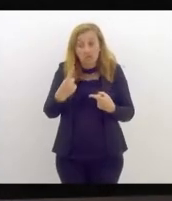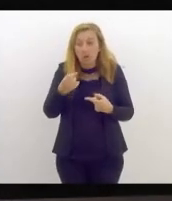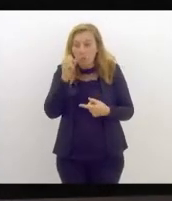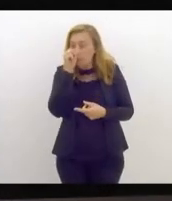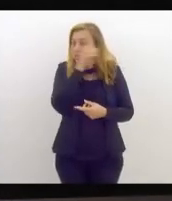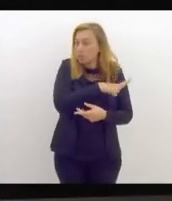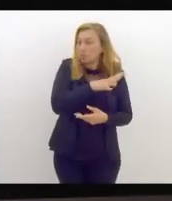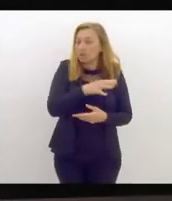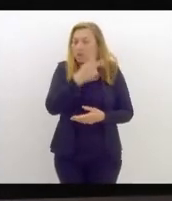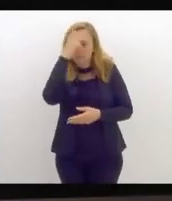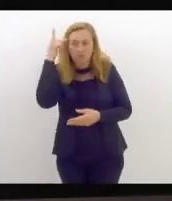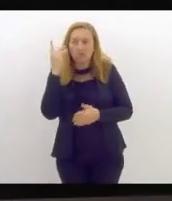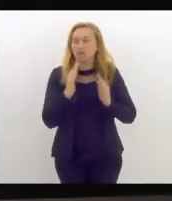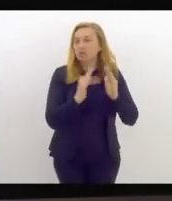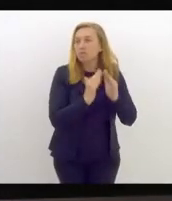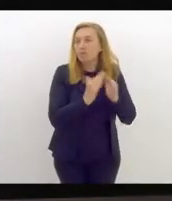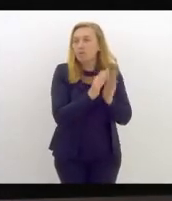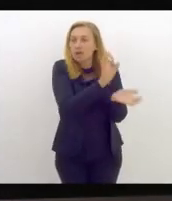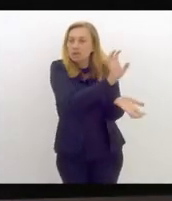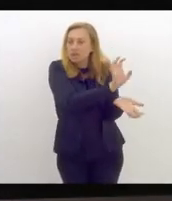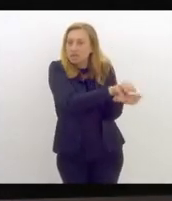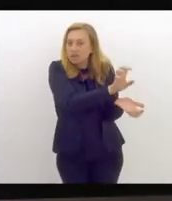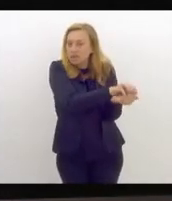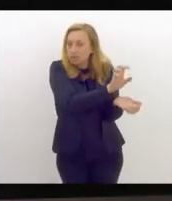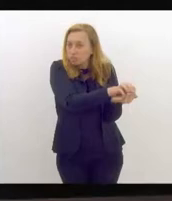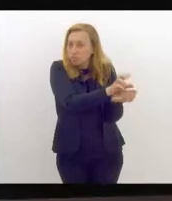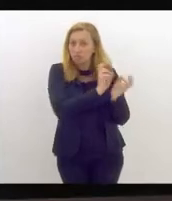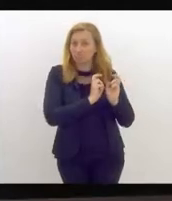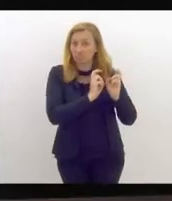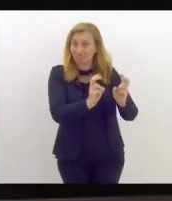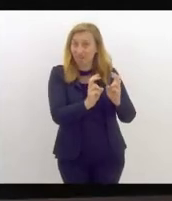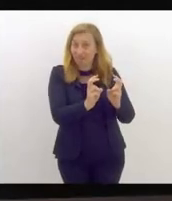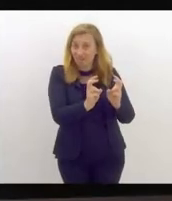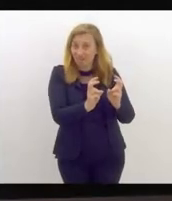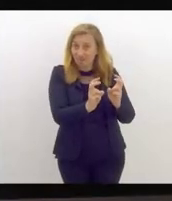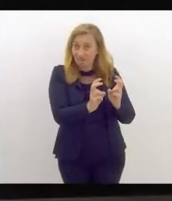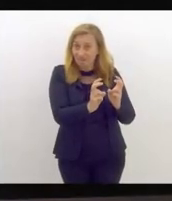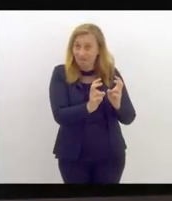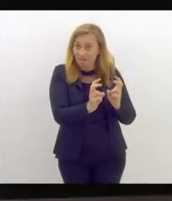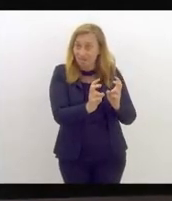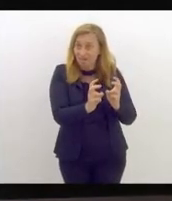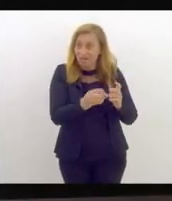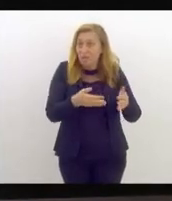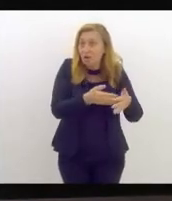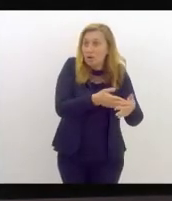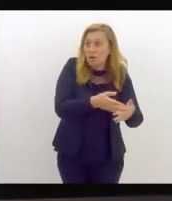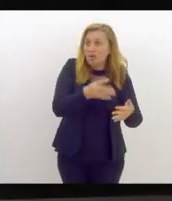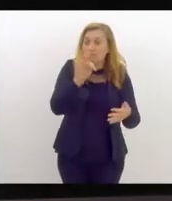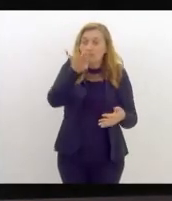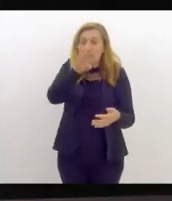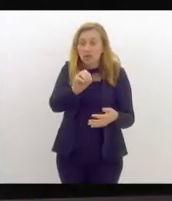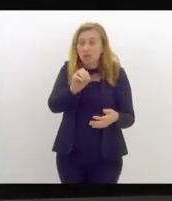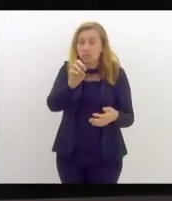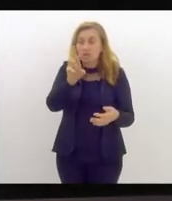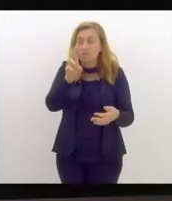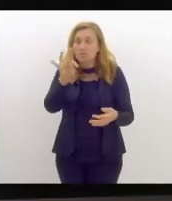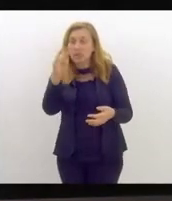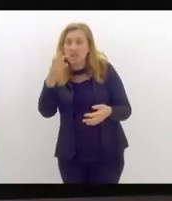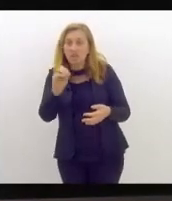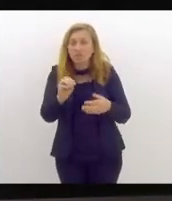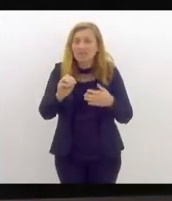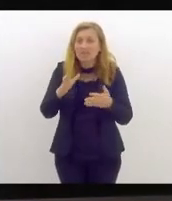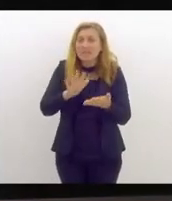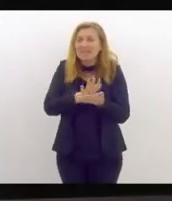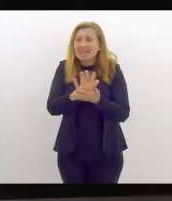o morador de que sai lá de Santa Cruz e o tênis Ribeiro eu não tinha ninguém para ajudar as pessoas descendo